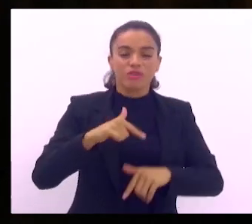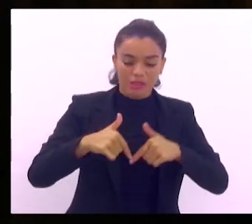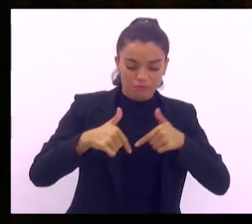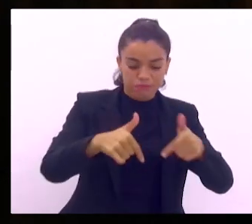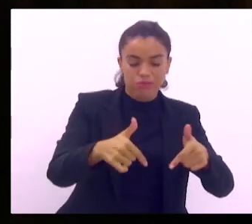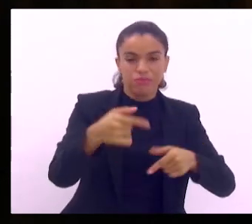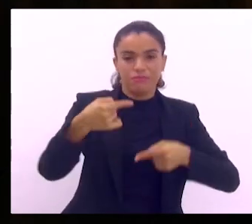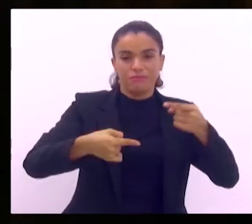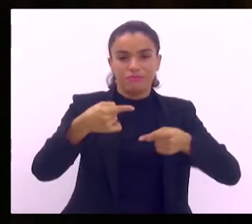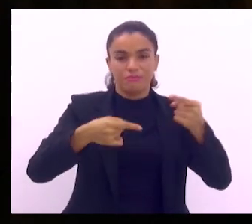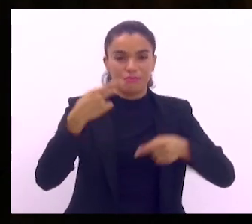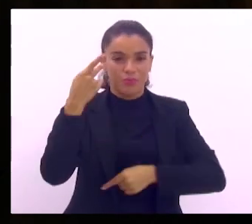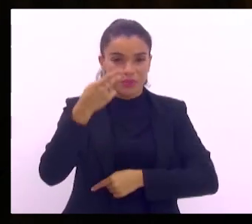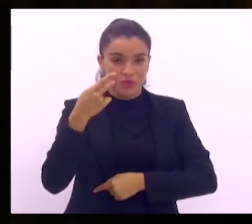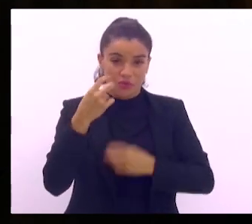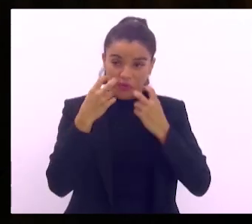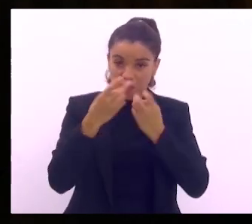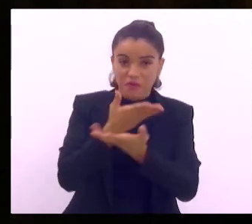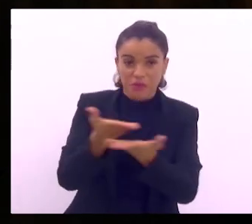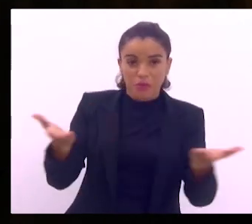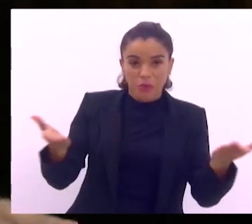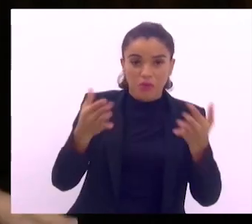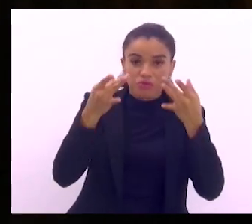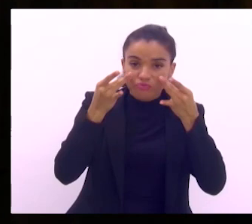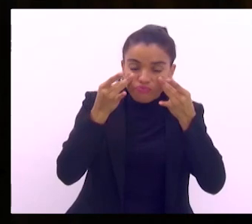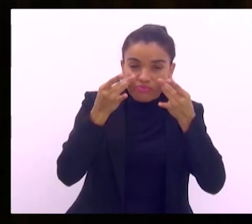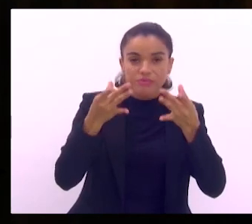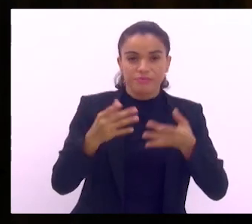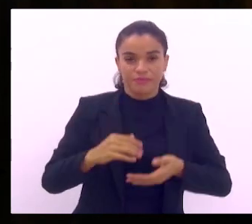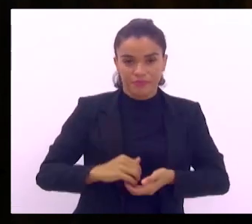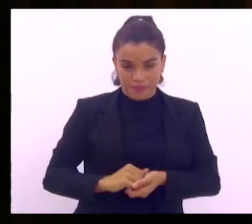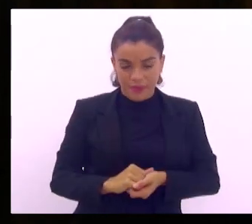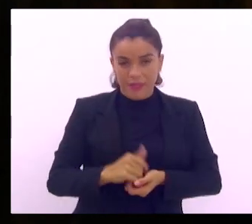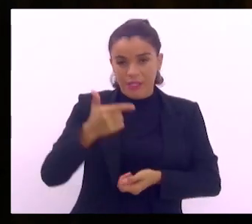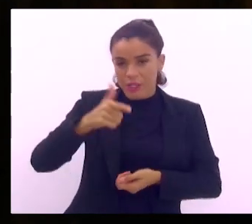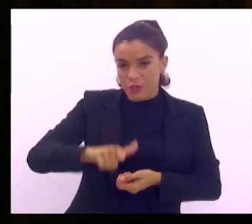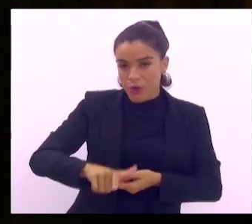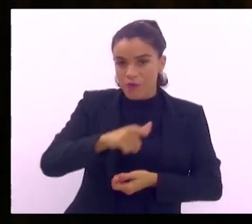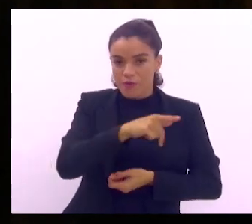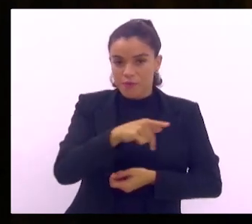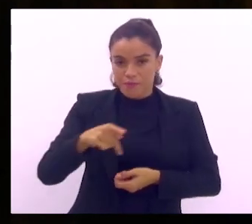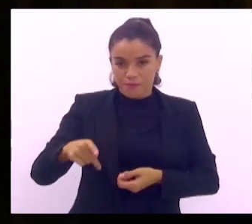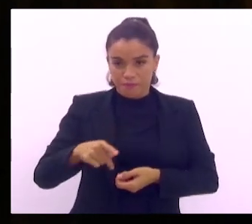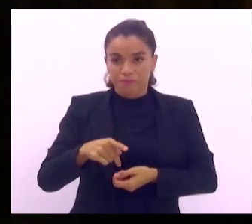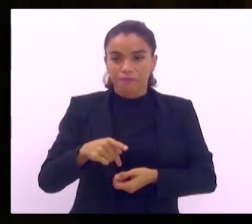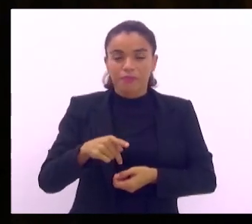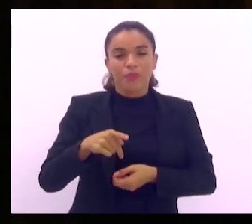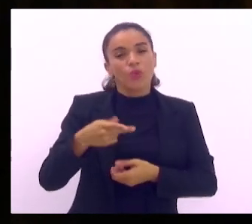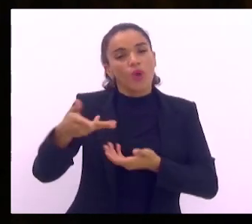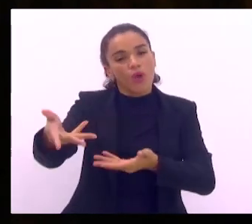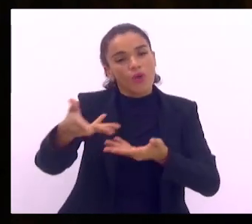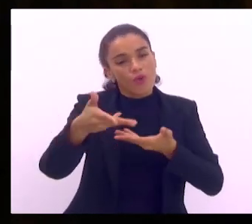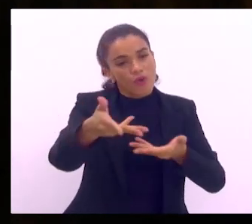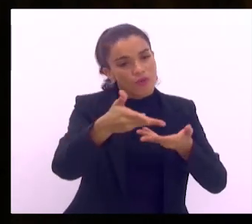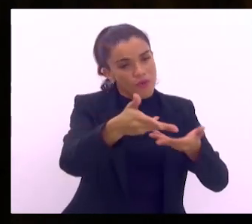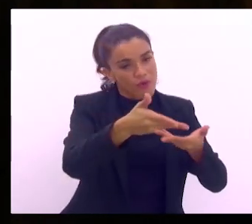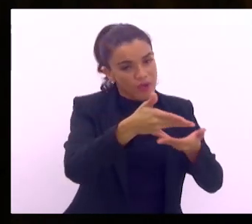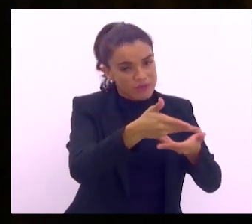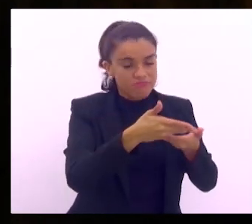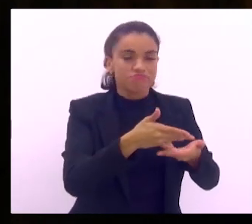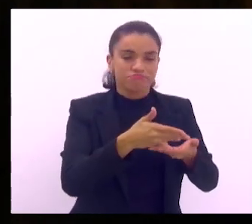É uma coisa que eu estou vendo aqui hoje, né? Repito mais uma vez, presidente, com a convocação do senhor,